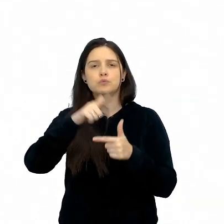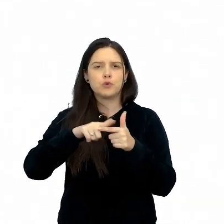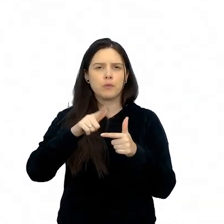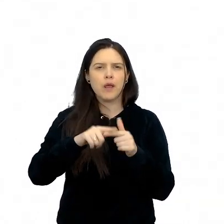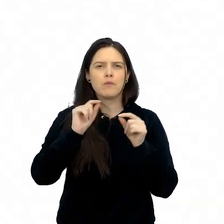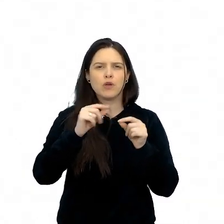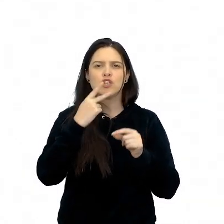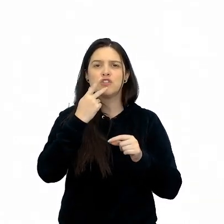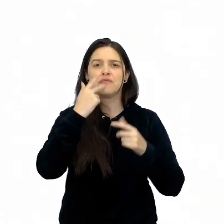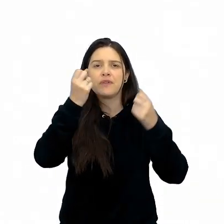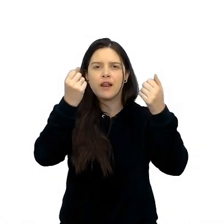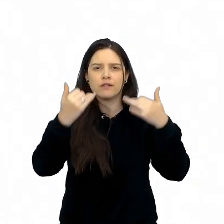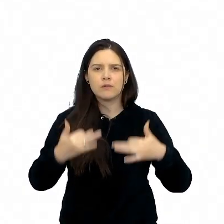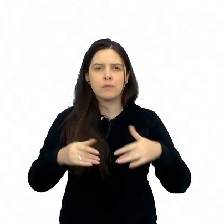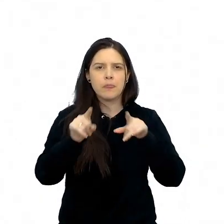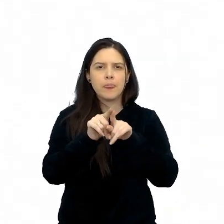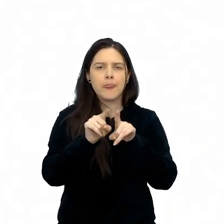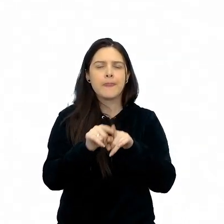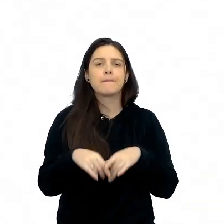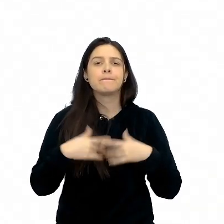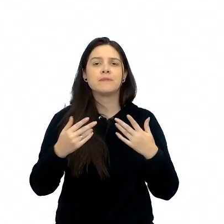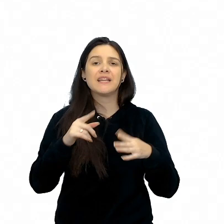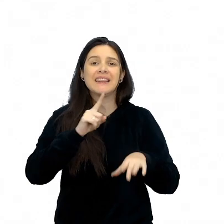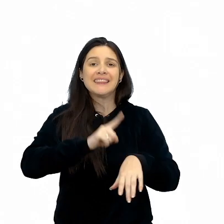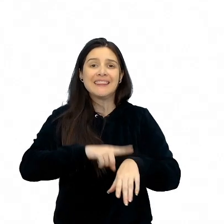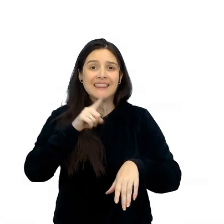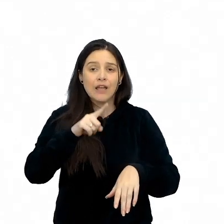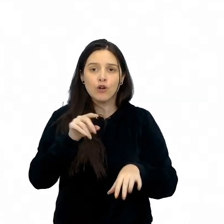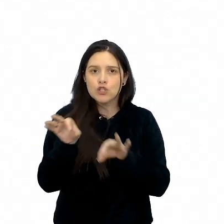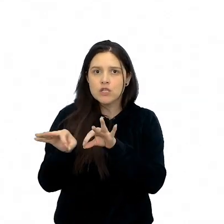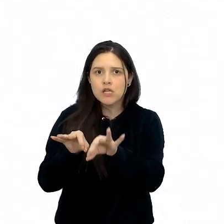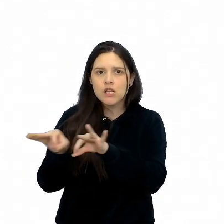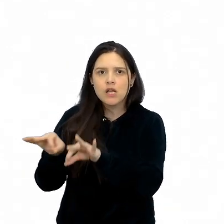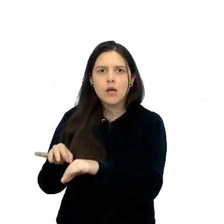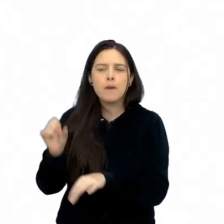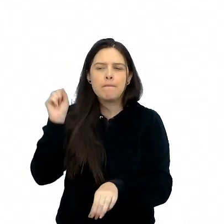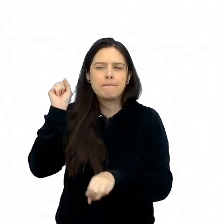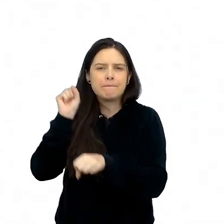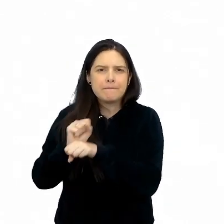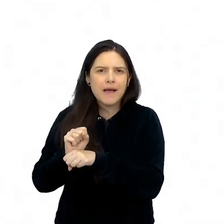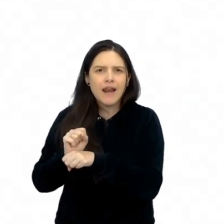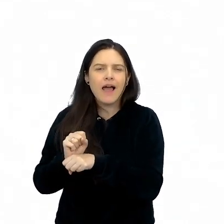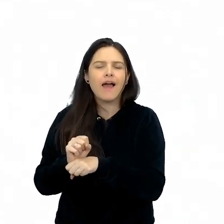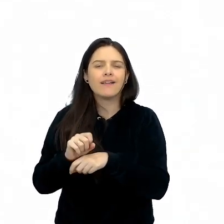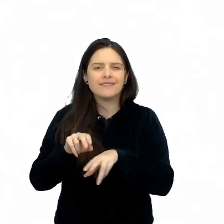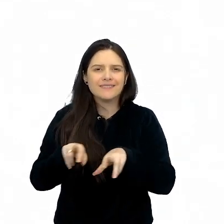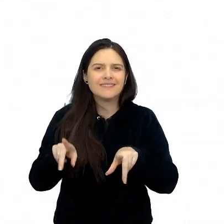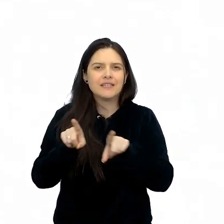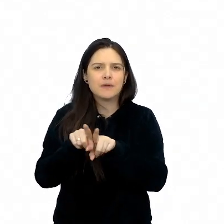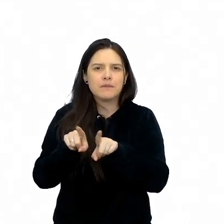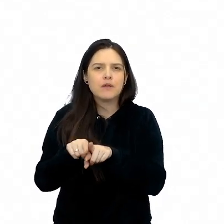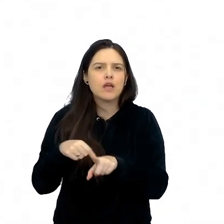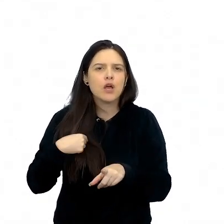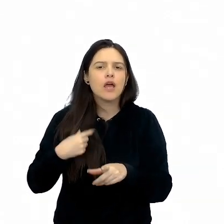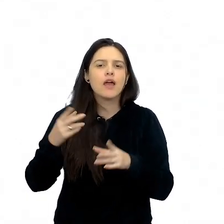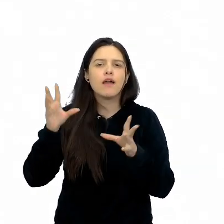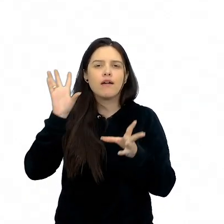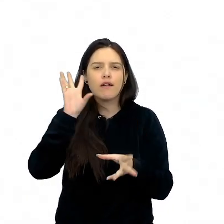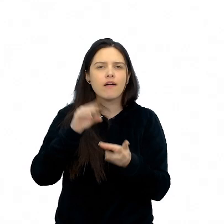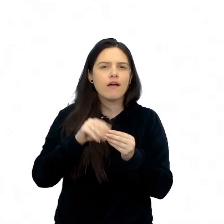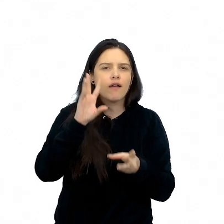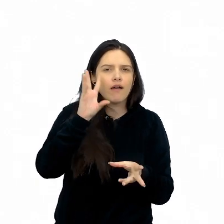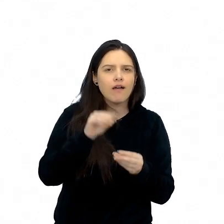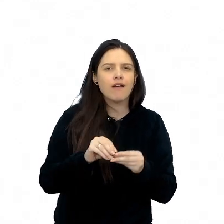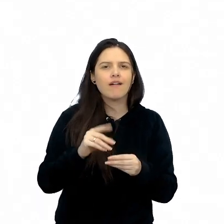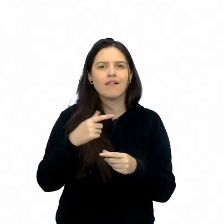fala disso daí, é que às vezes, na hora dele resolver, está lá um número racional. E aí é uma representação